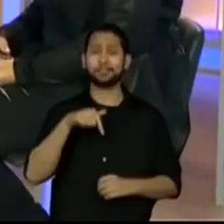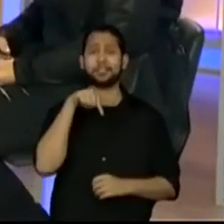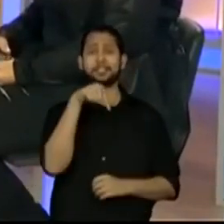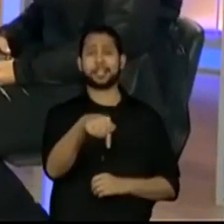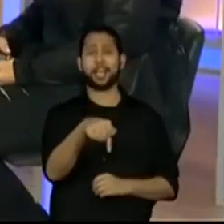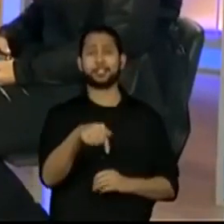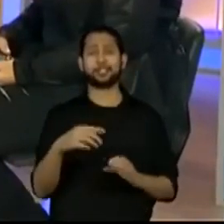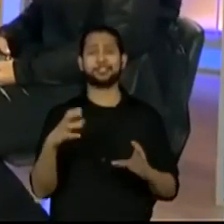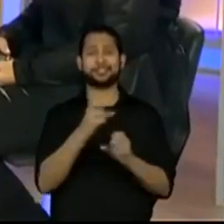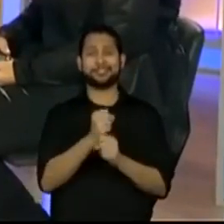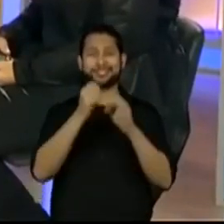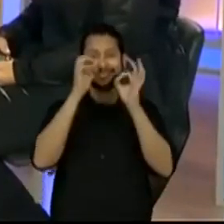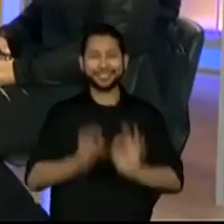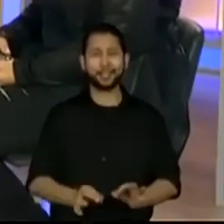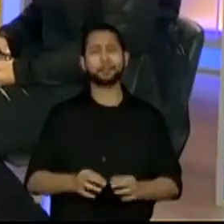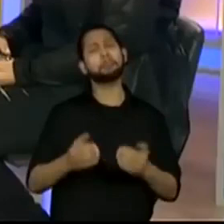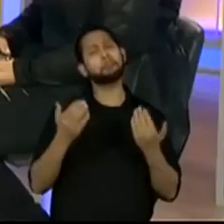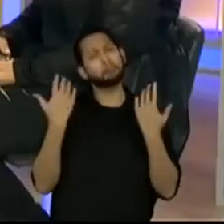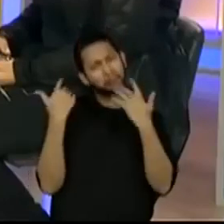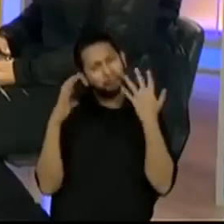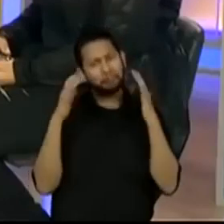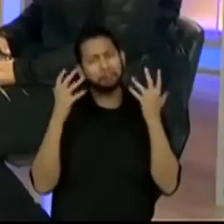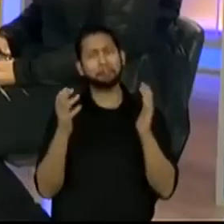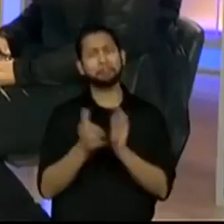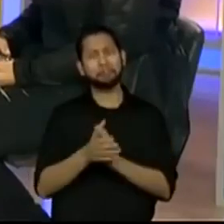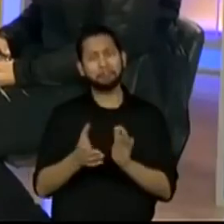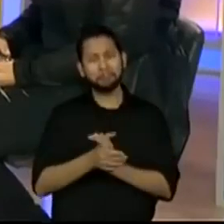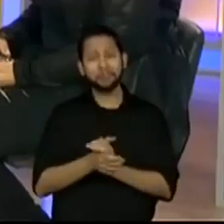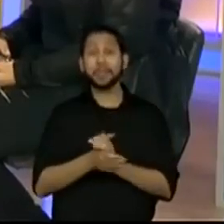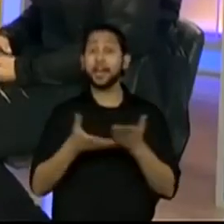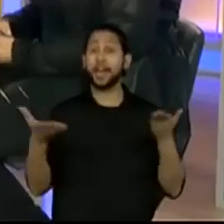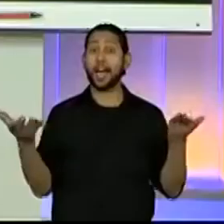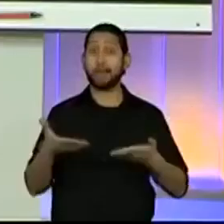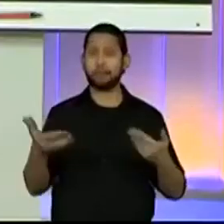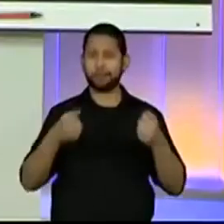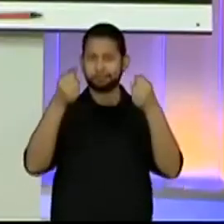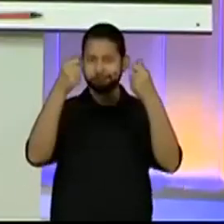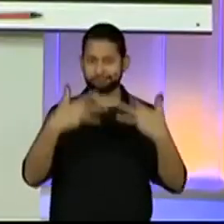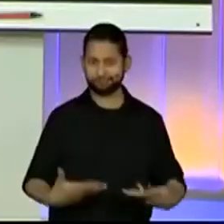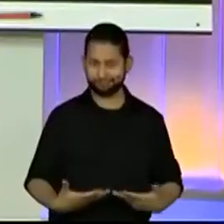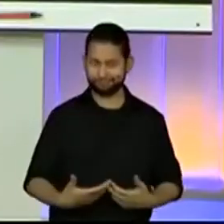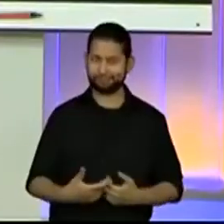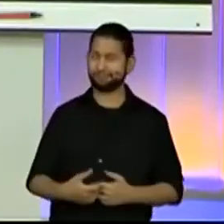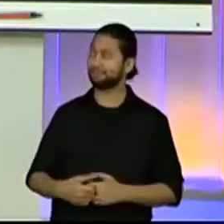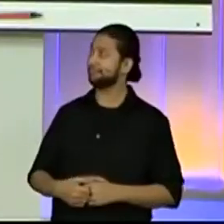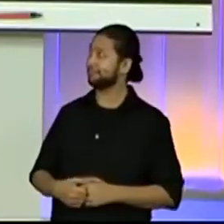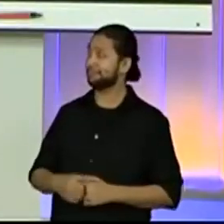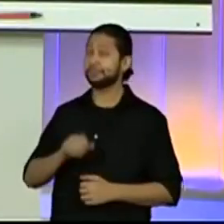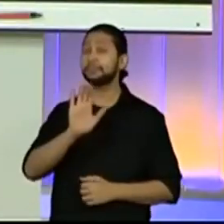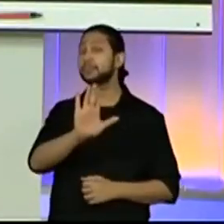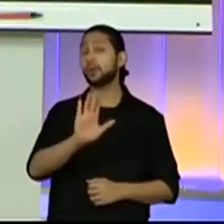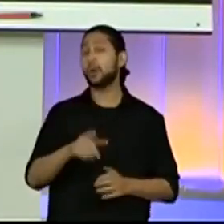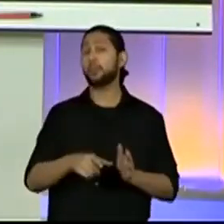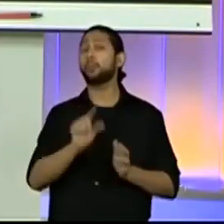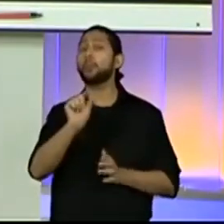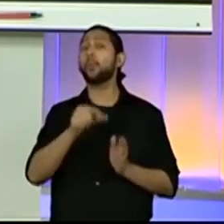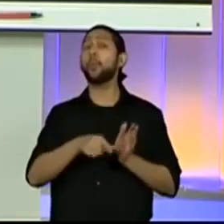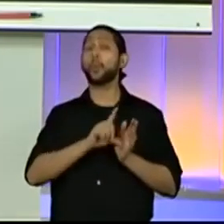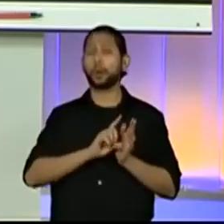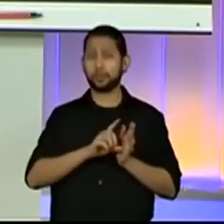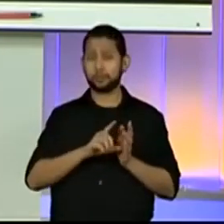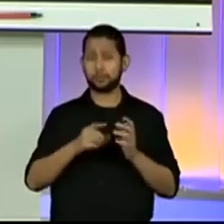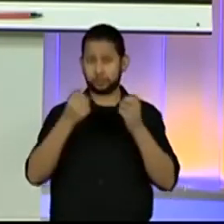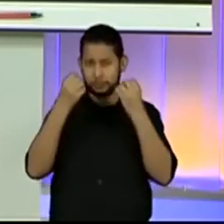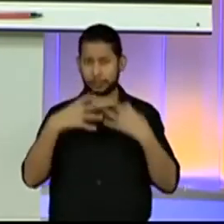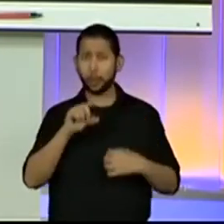de leitura. Perfeito. Vamos começar a falar sobre elas. Antes, óbvio,